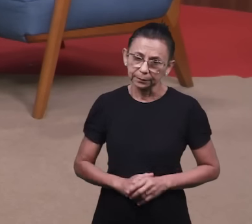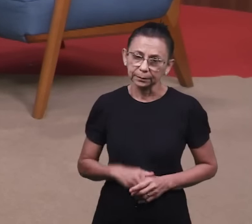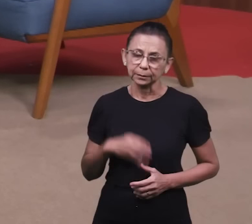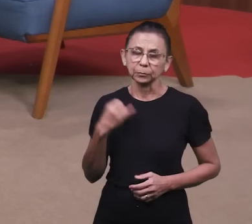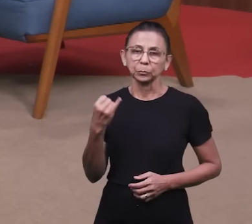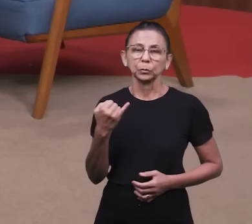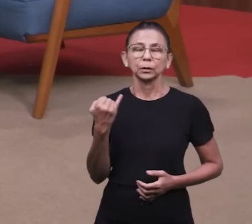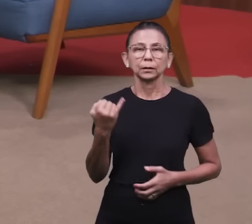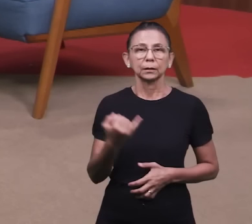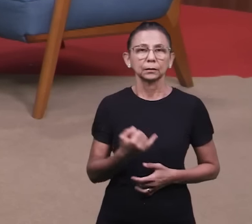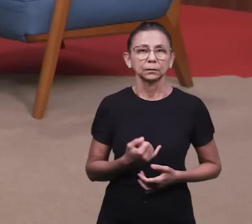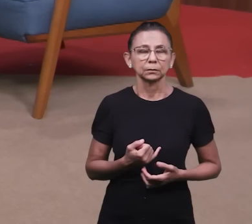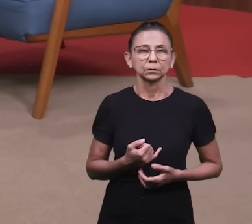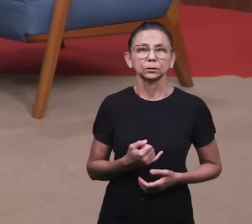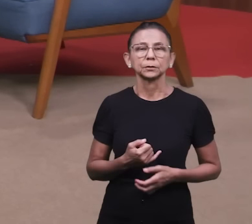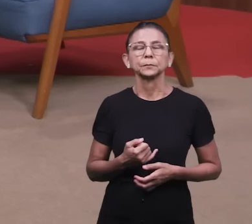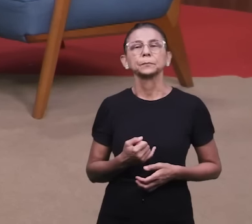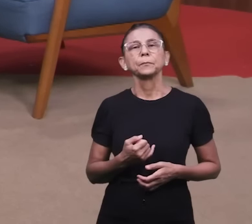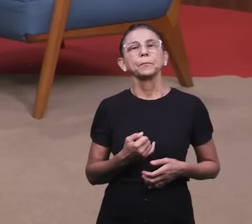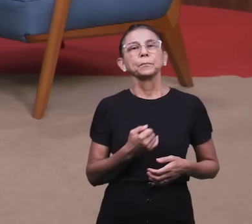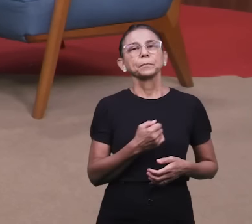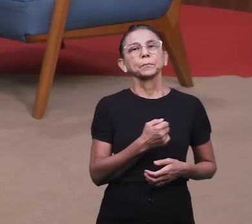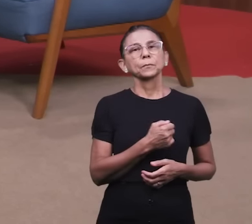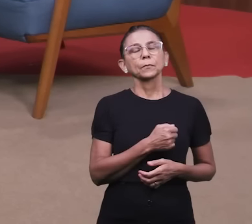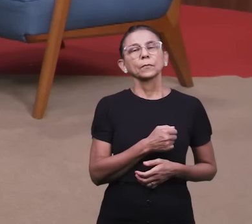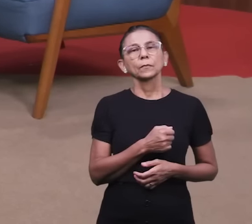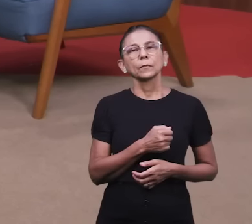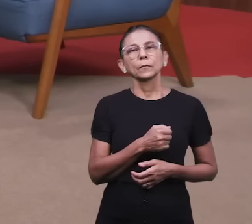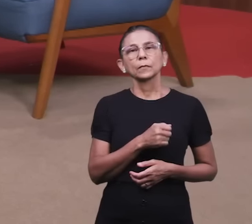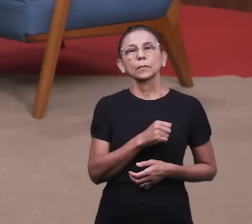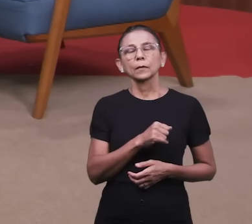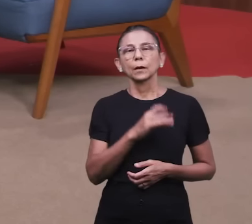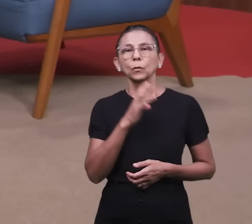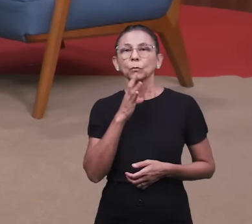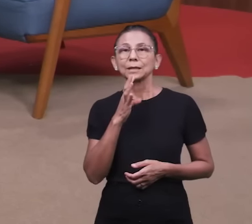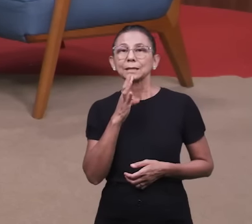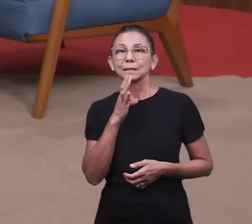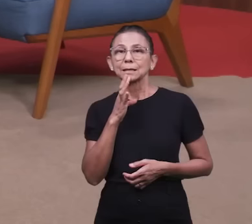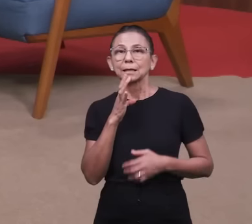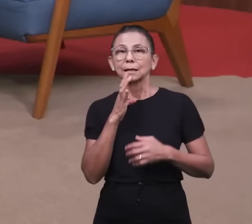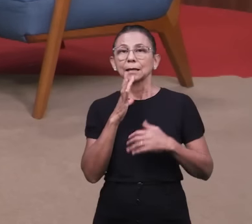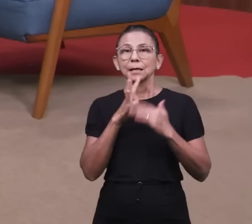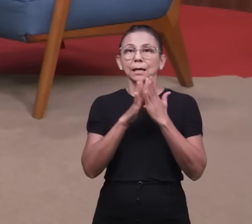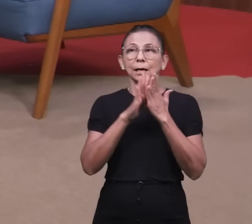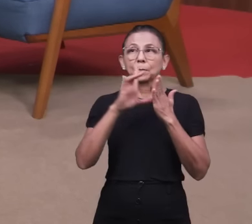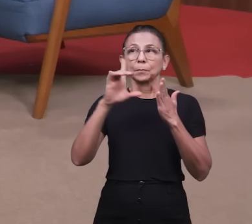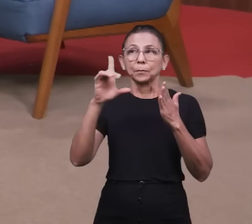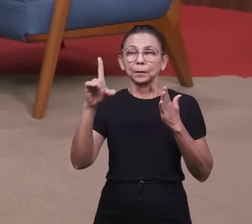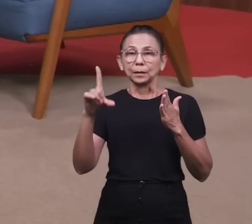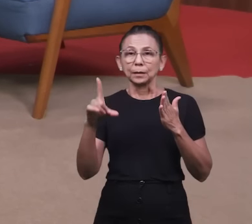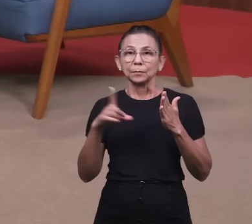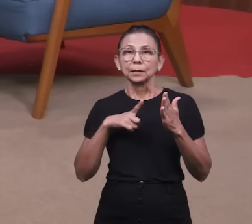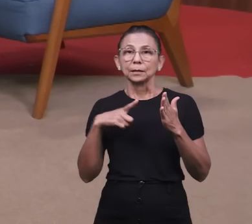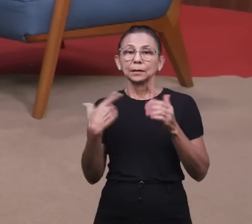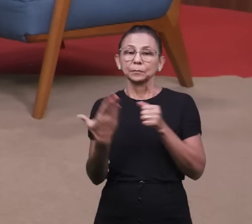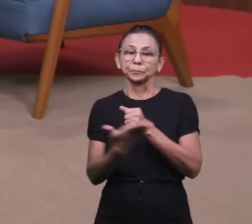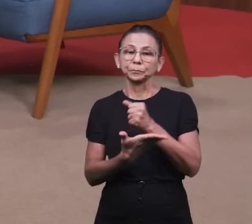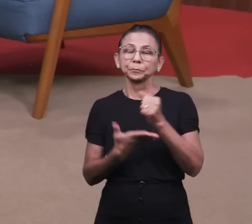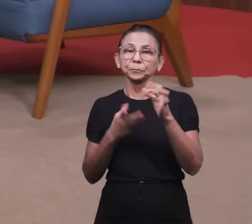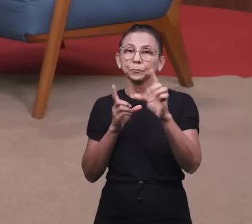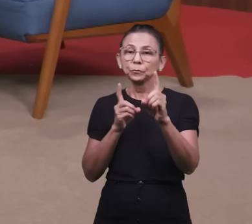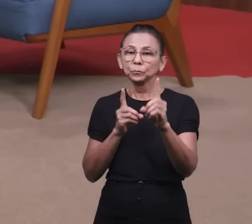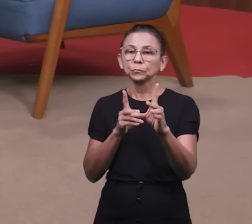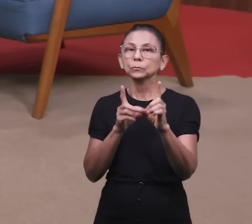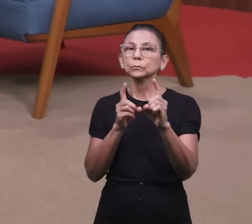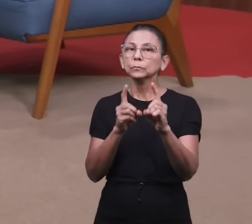mas sim a pessoa conhecer a palavra fase doutrinária para Que ela possa se